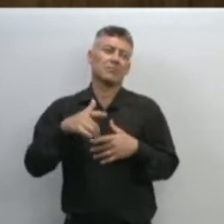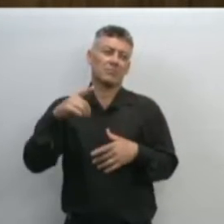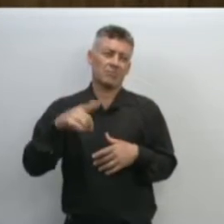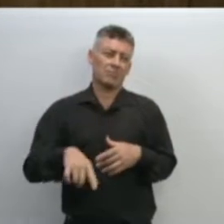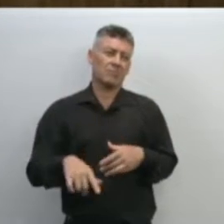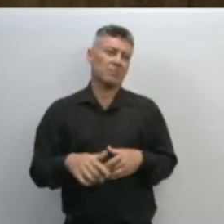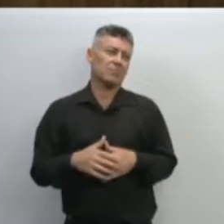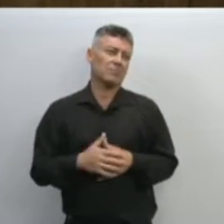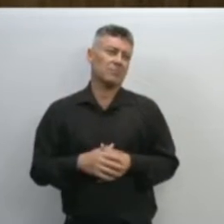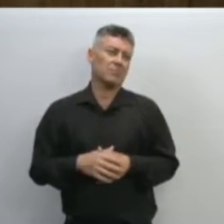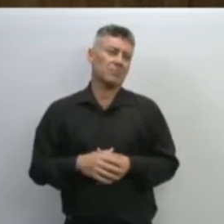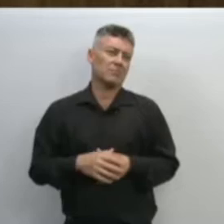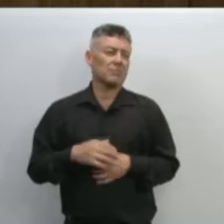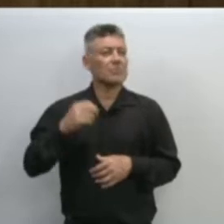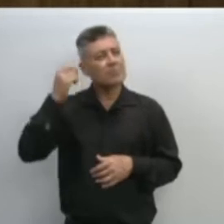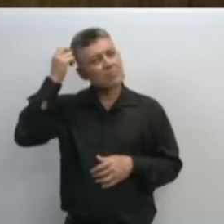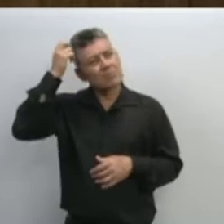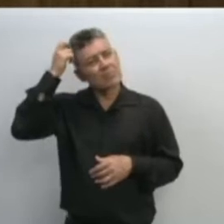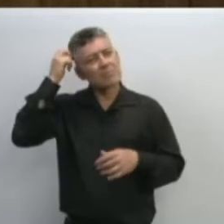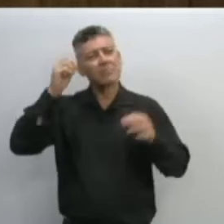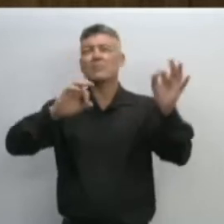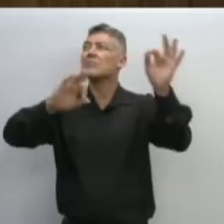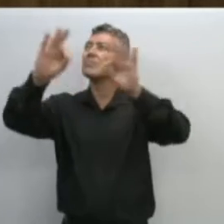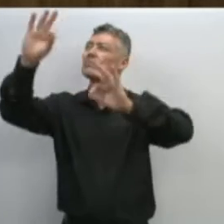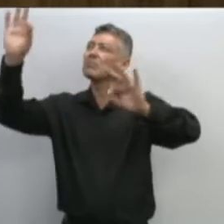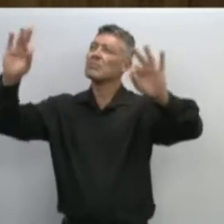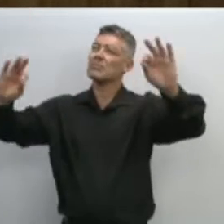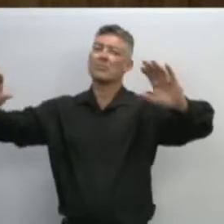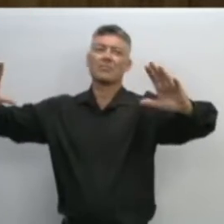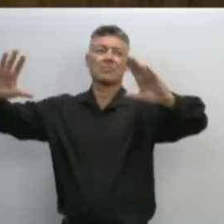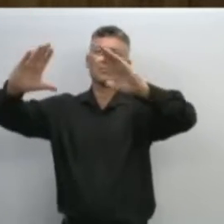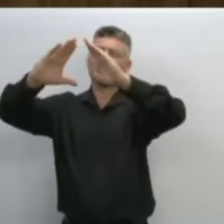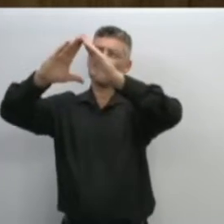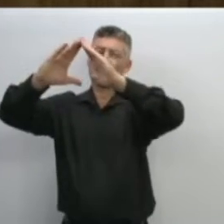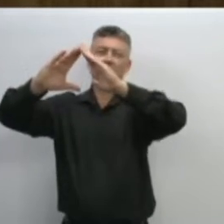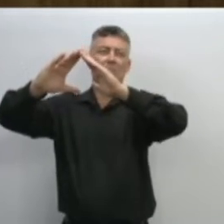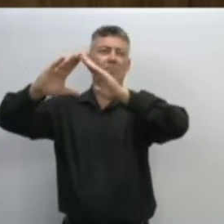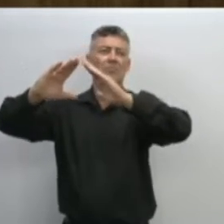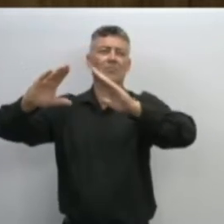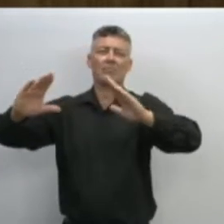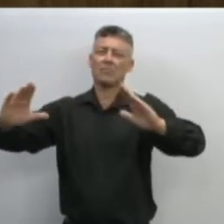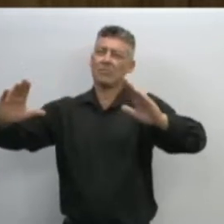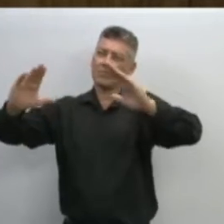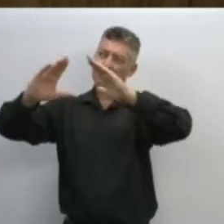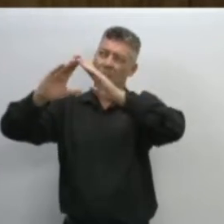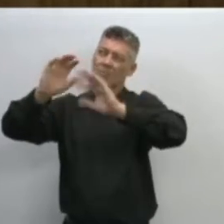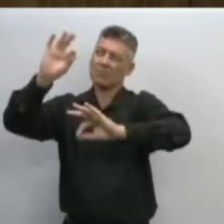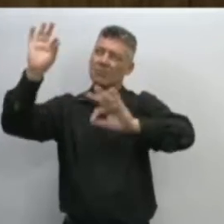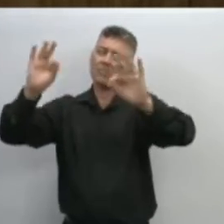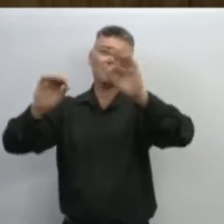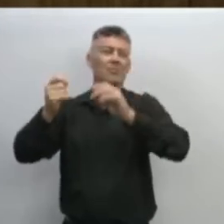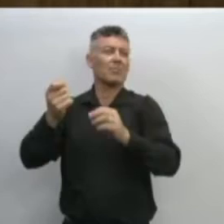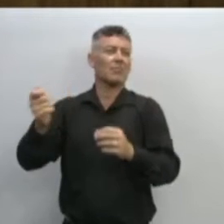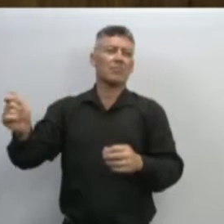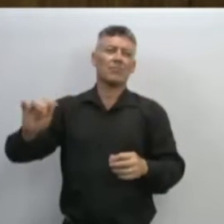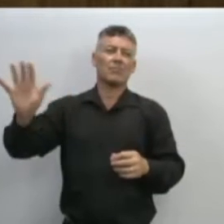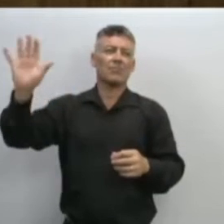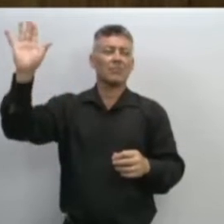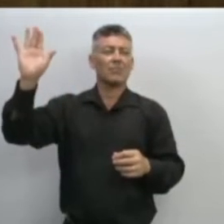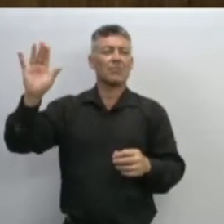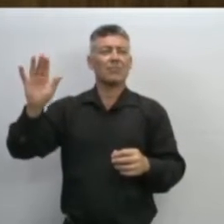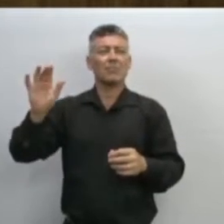vez, na decoração natalina. Não quero lamentar o valor, eu quero